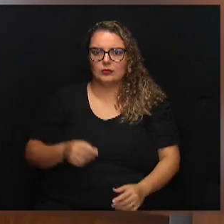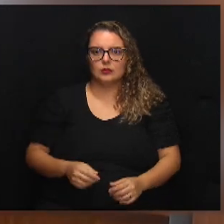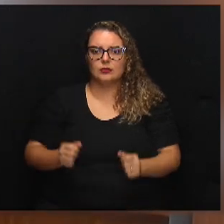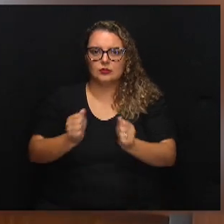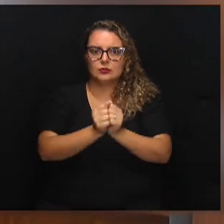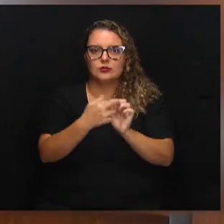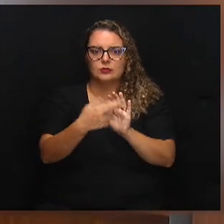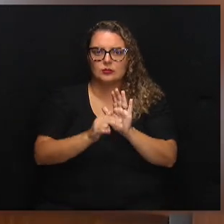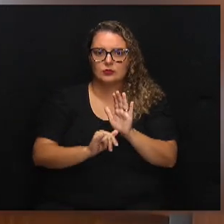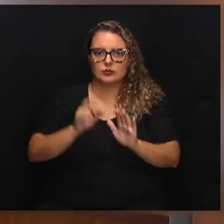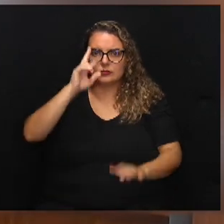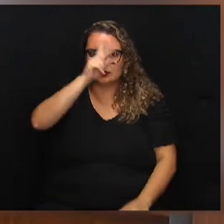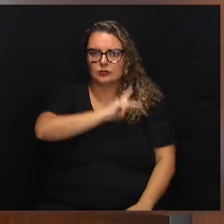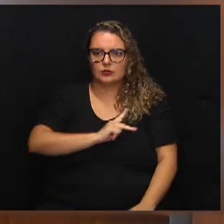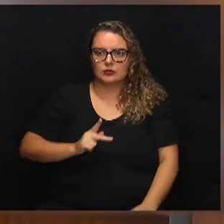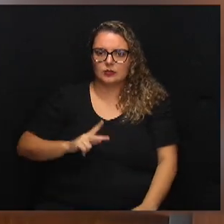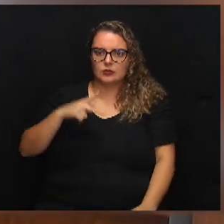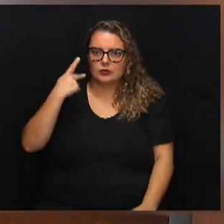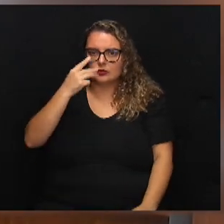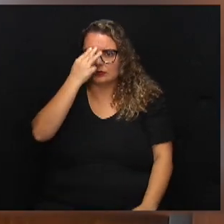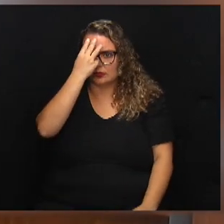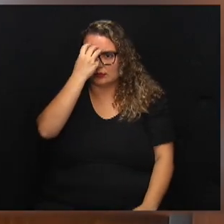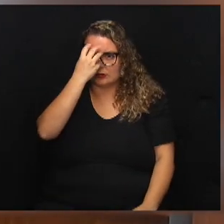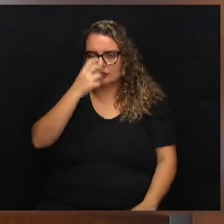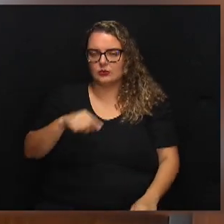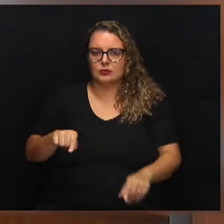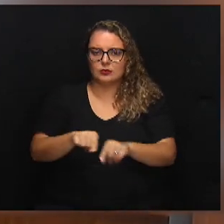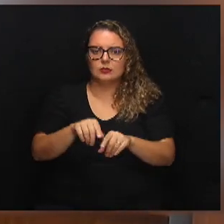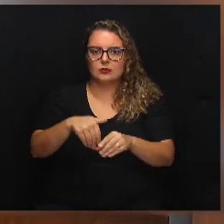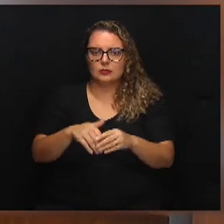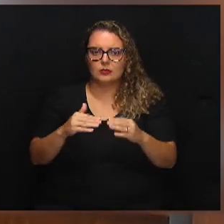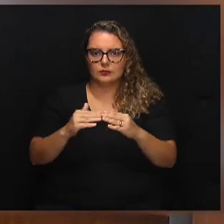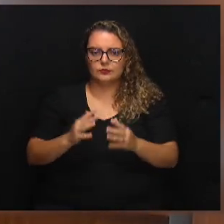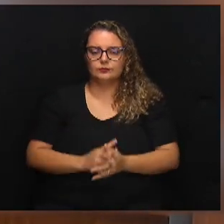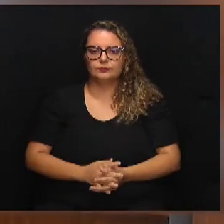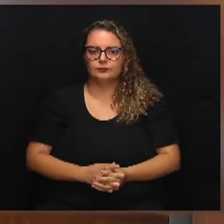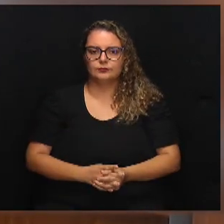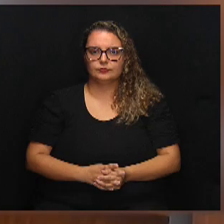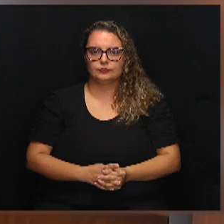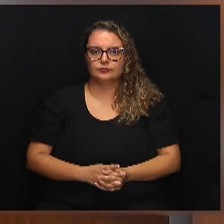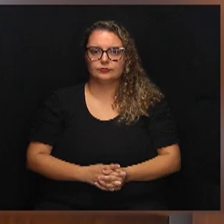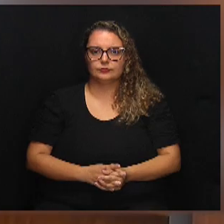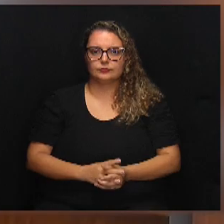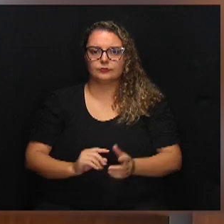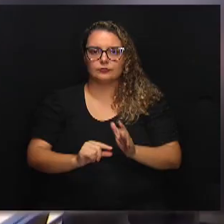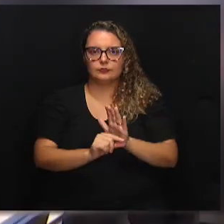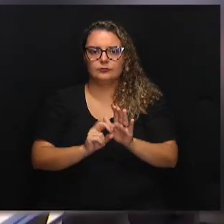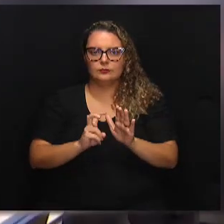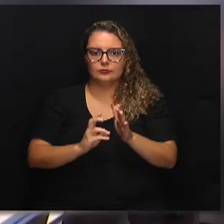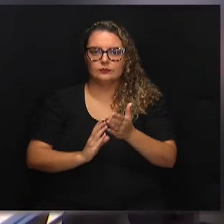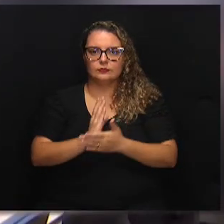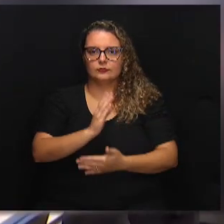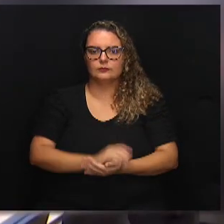o relator, senhor presidente. Vereador Wagner Romão? Favorável também. Favorável. Então, o item 5 está aprovado. Um dos